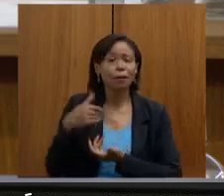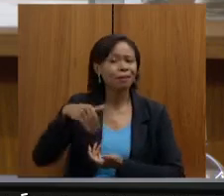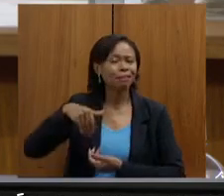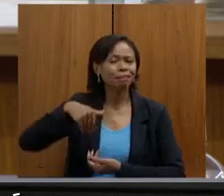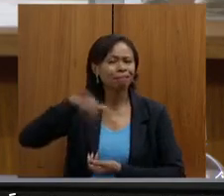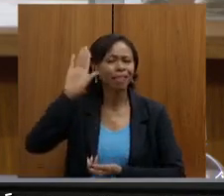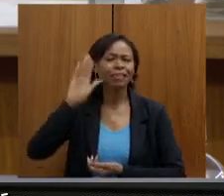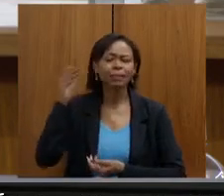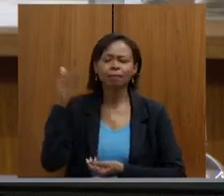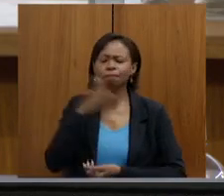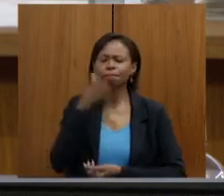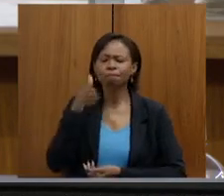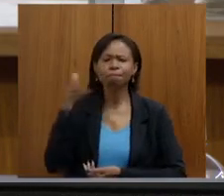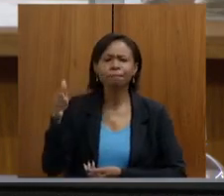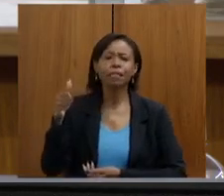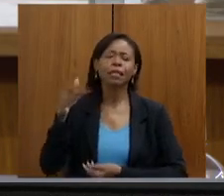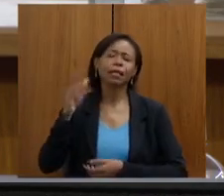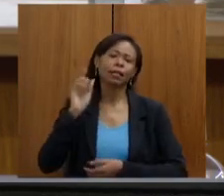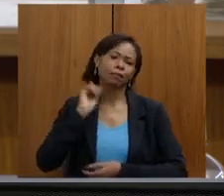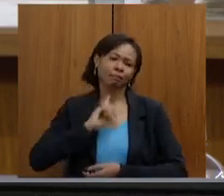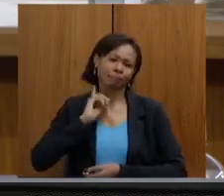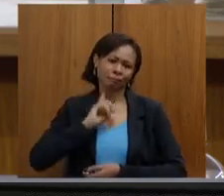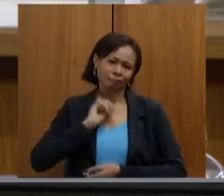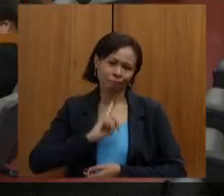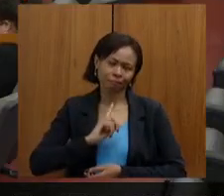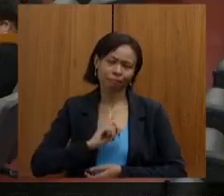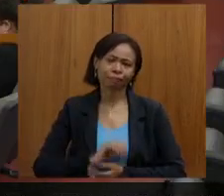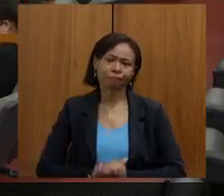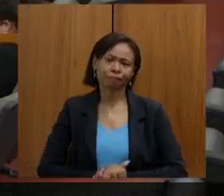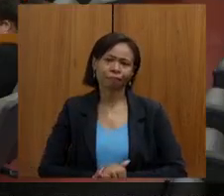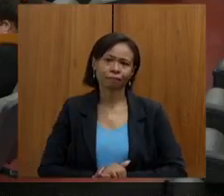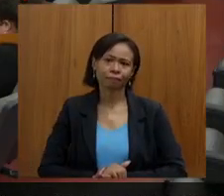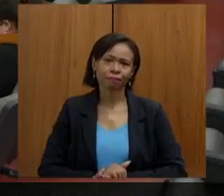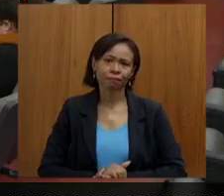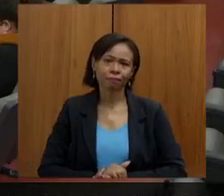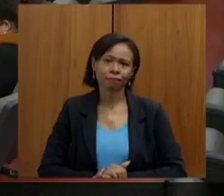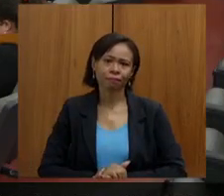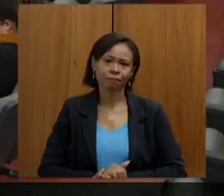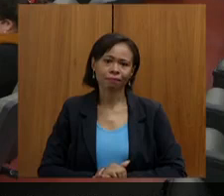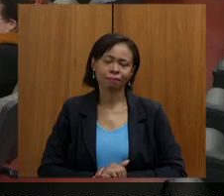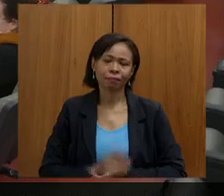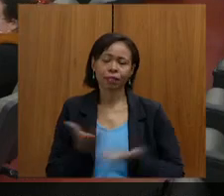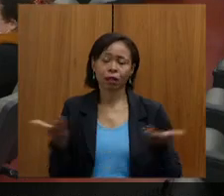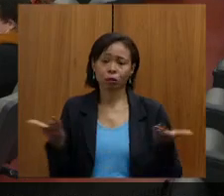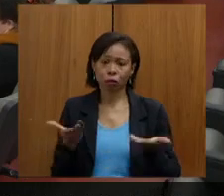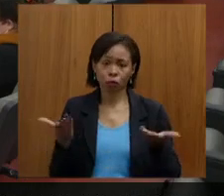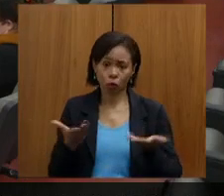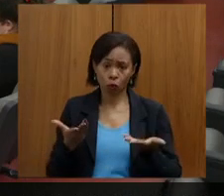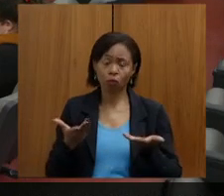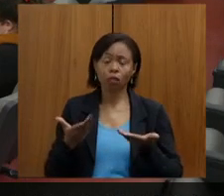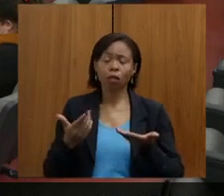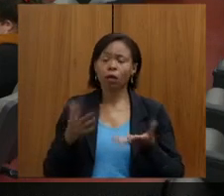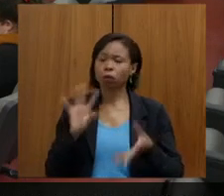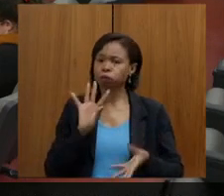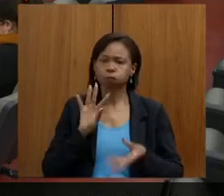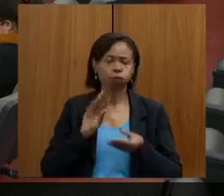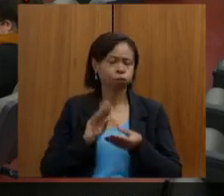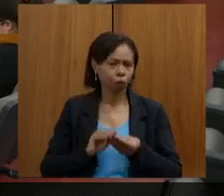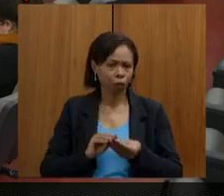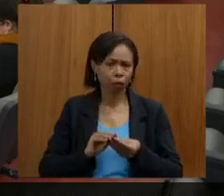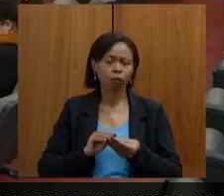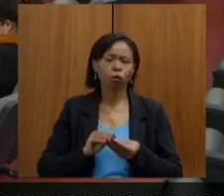estado de Minas Gerais próxima excelentíssimo senhor presidente encerra aqui as primeiras palavras